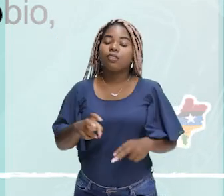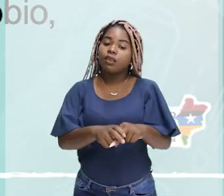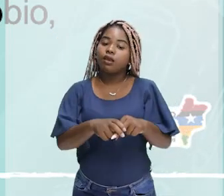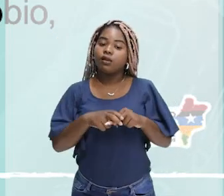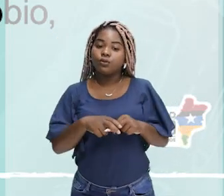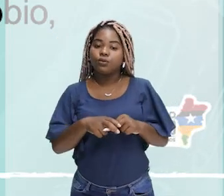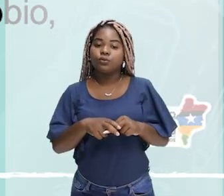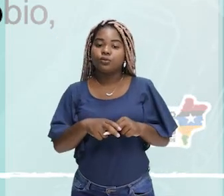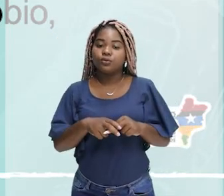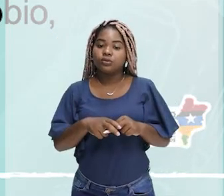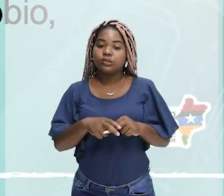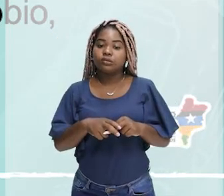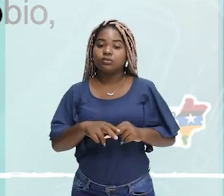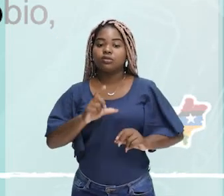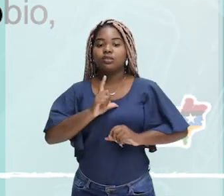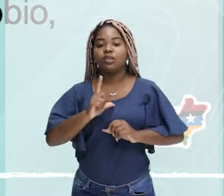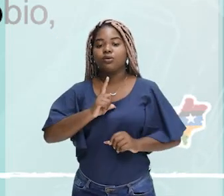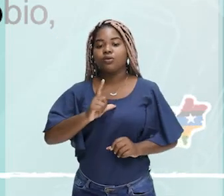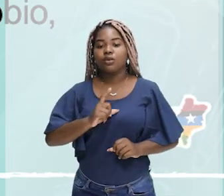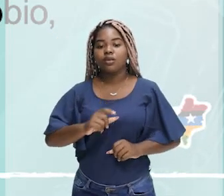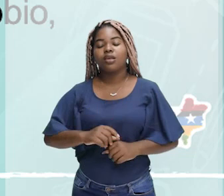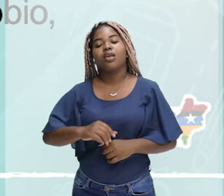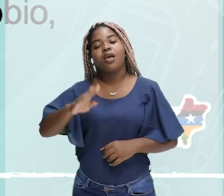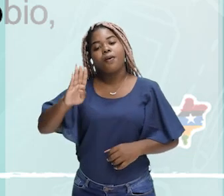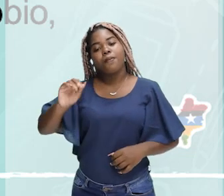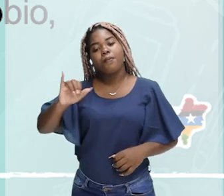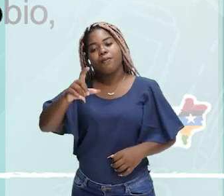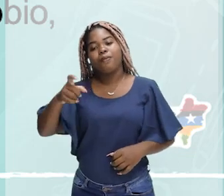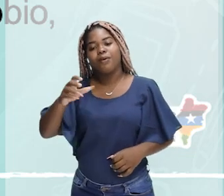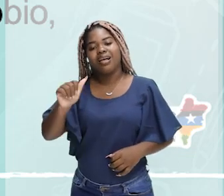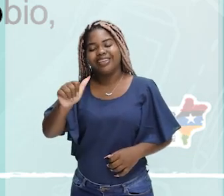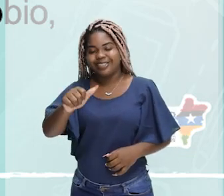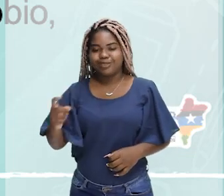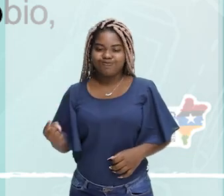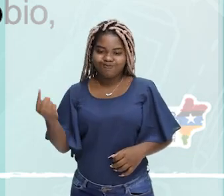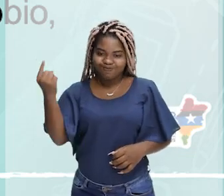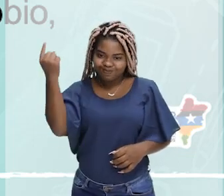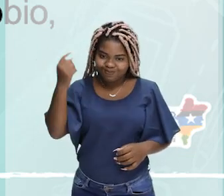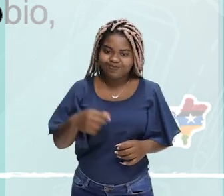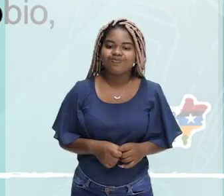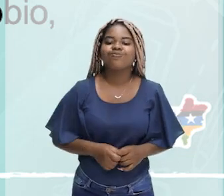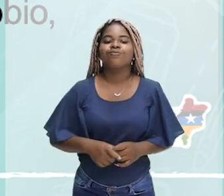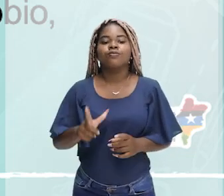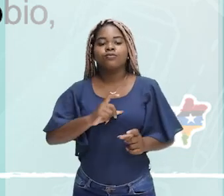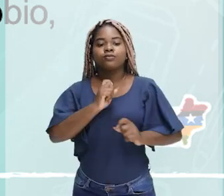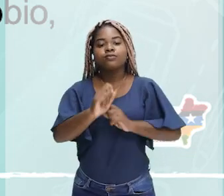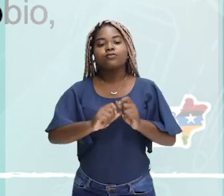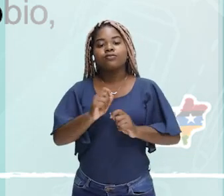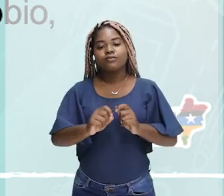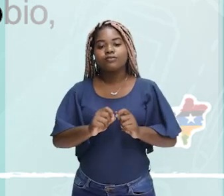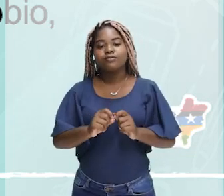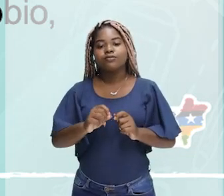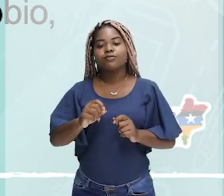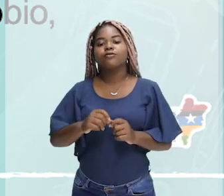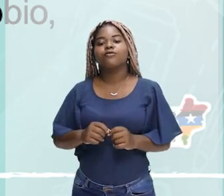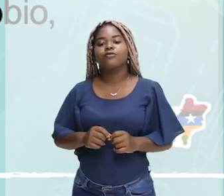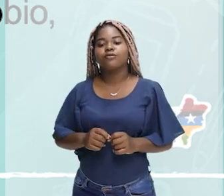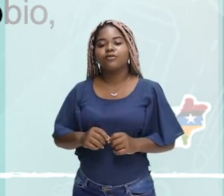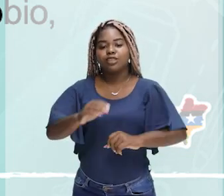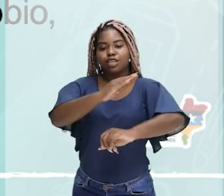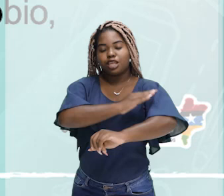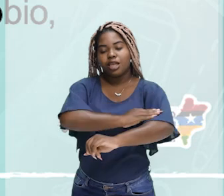né, explica suas baixas altitudes, tá? Já que a atuação dos agentes externos, também chamados de